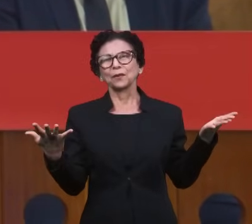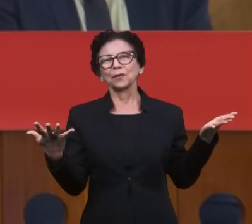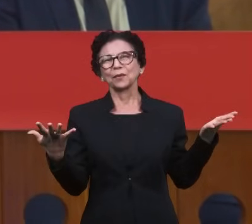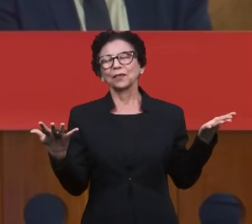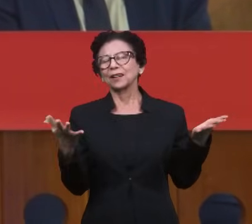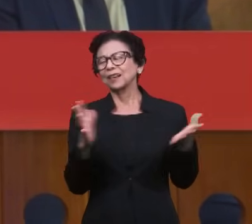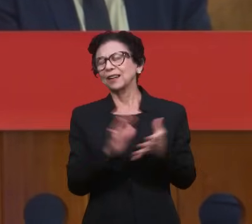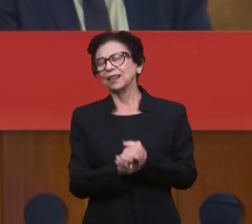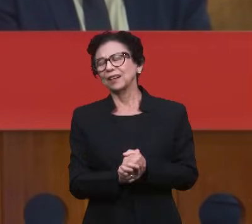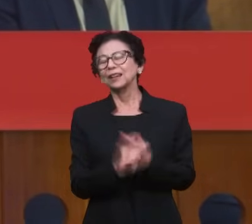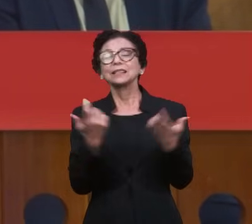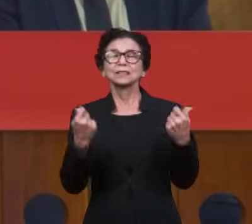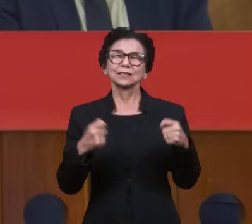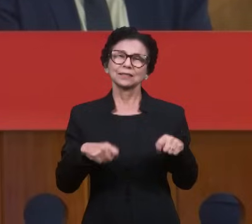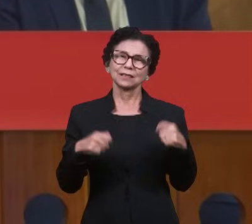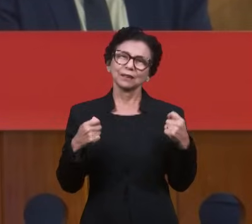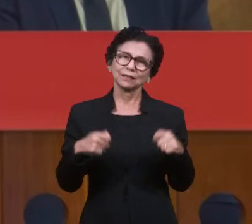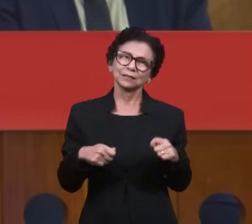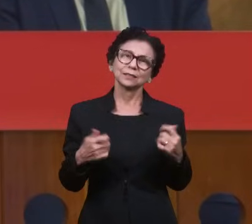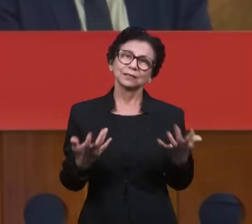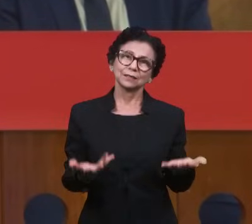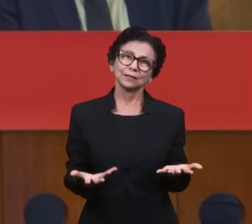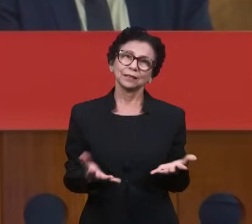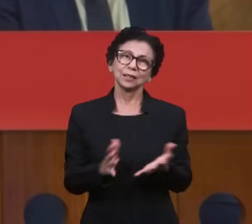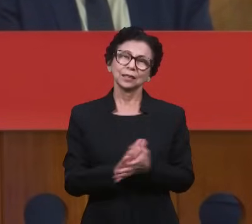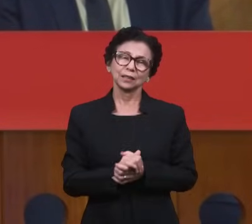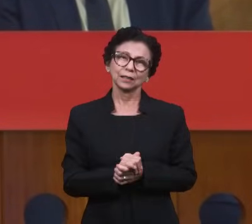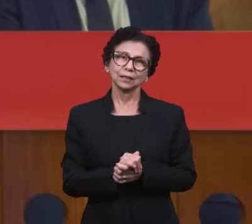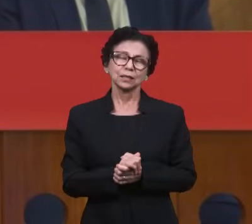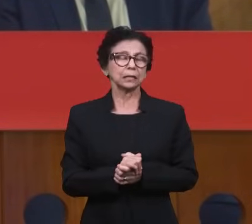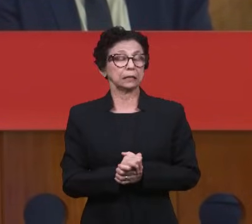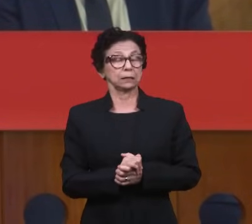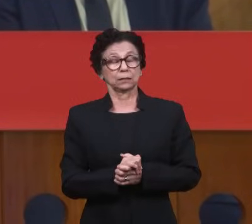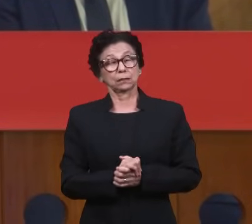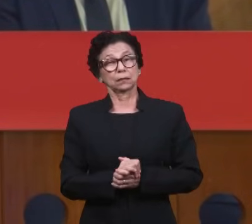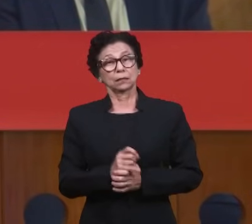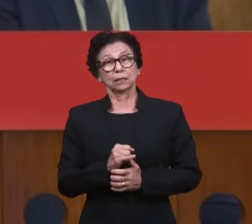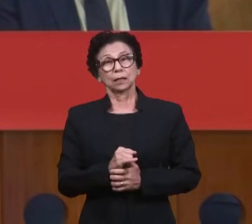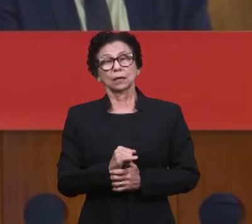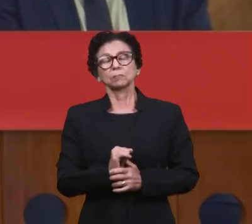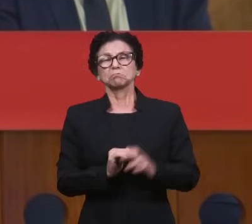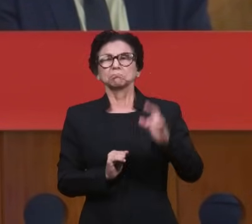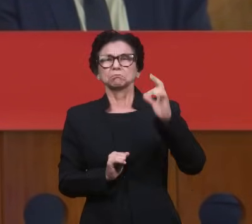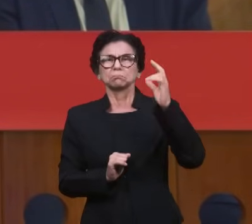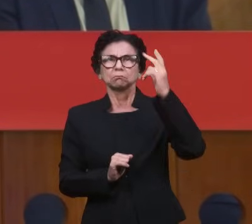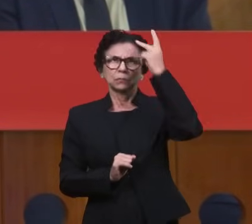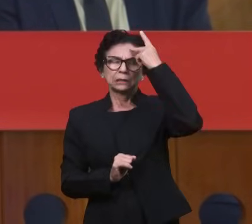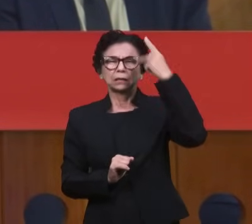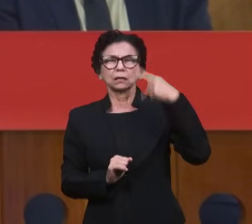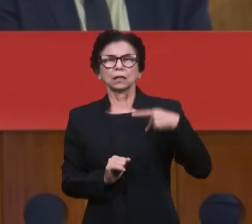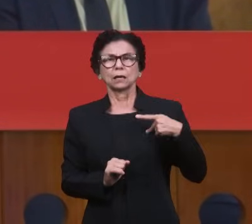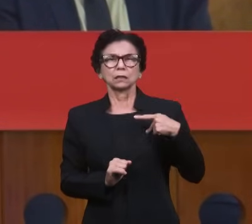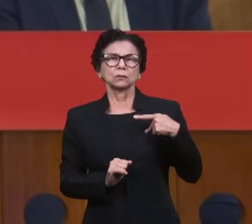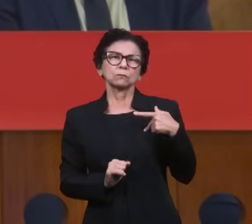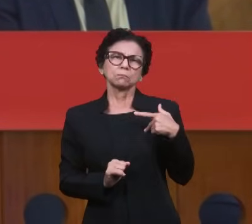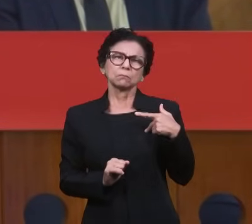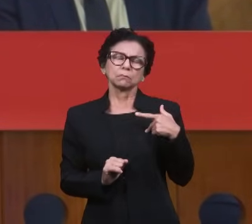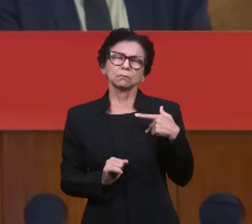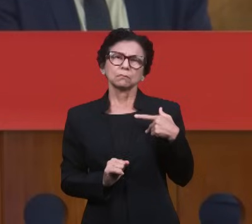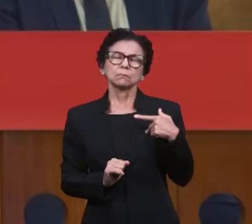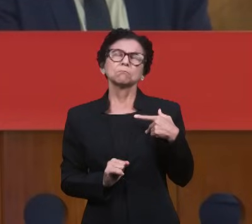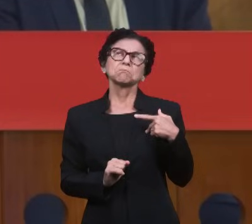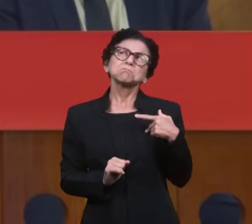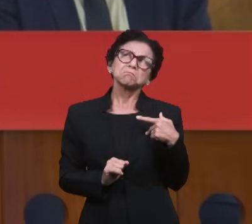coisa necessária. O homem, da sua razão, ele sendo